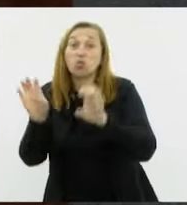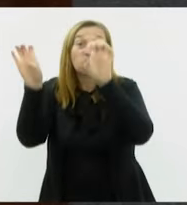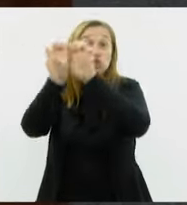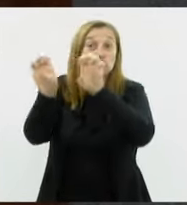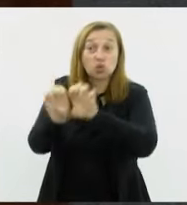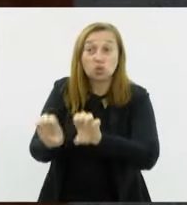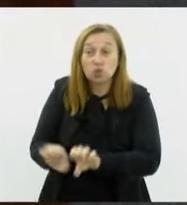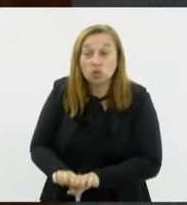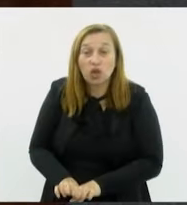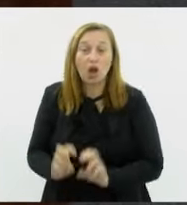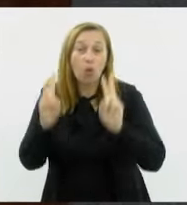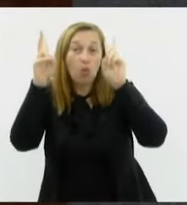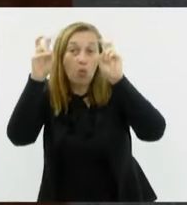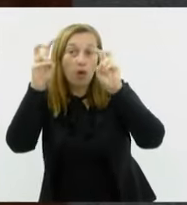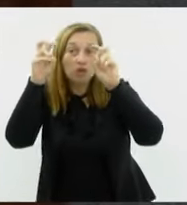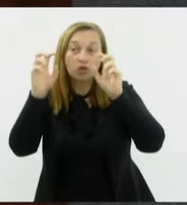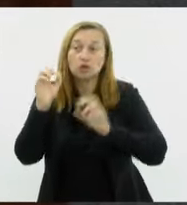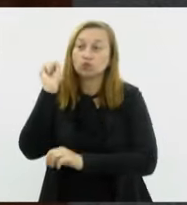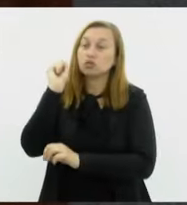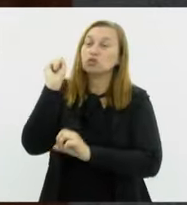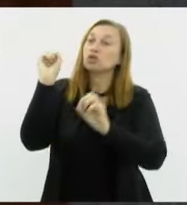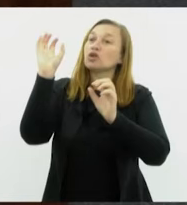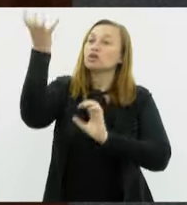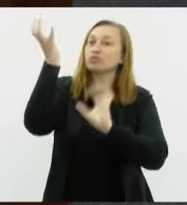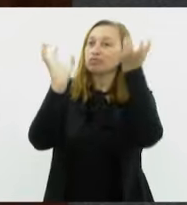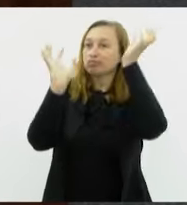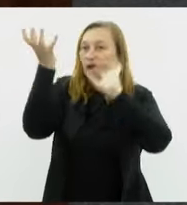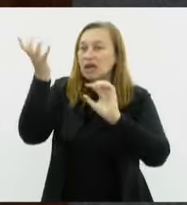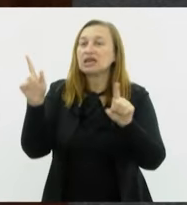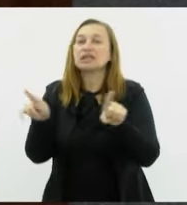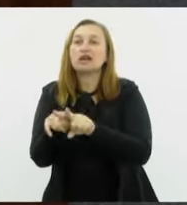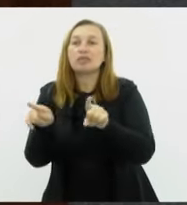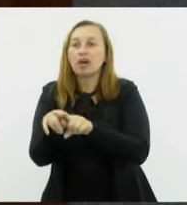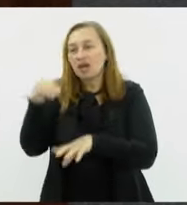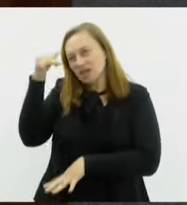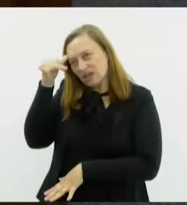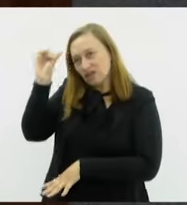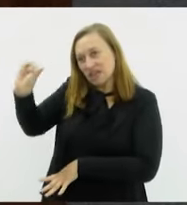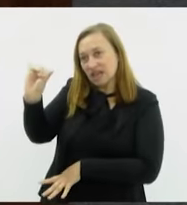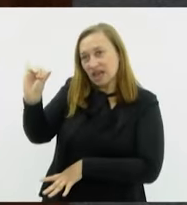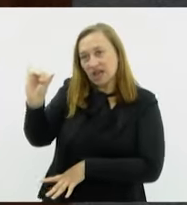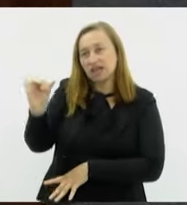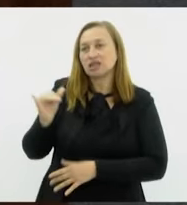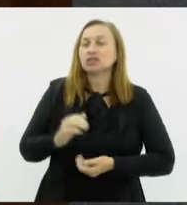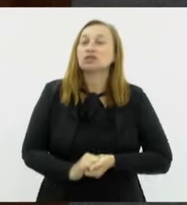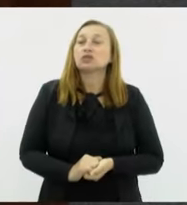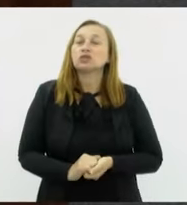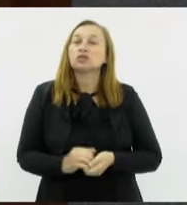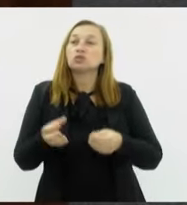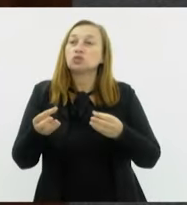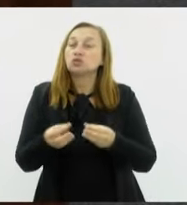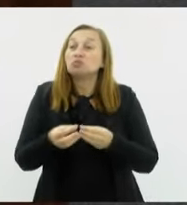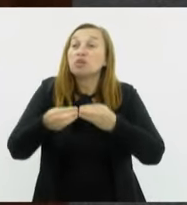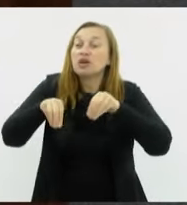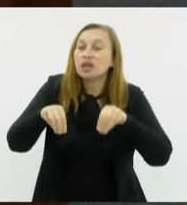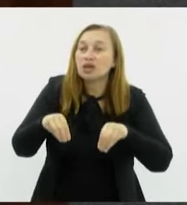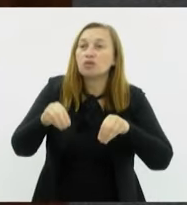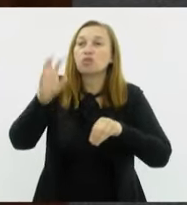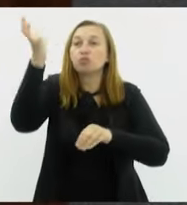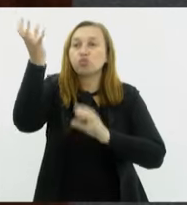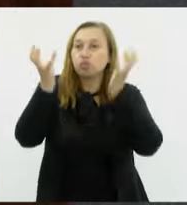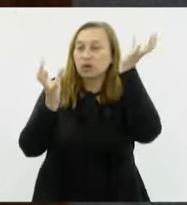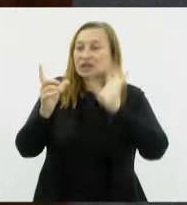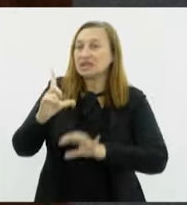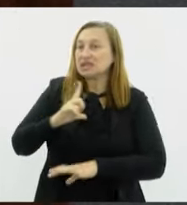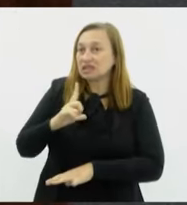a questão ambiental, a não se prevenir dos acidentes ambientais que a gente tem tido com